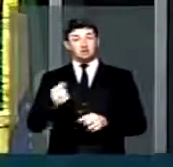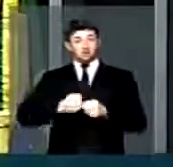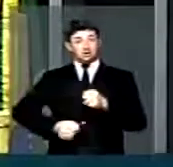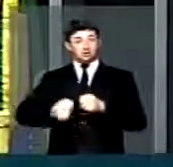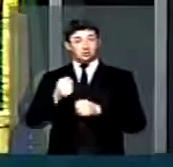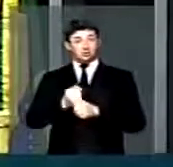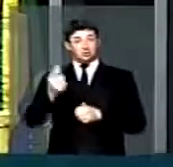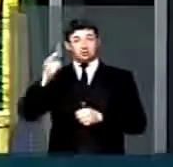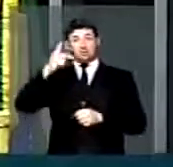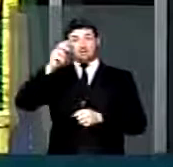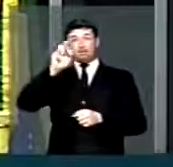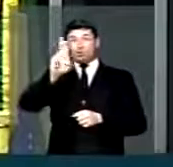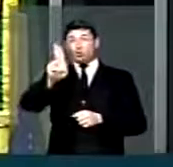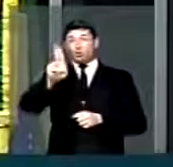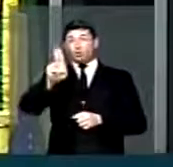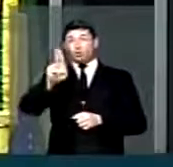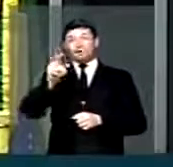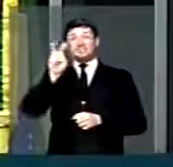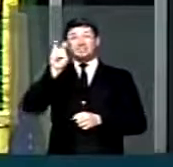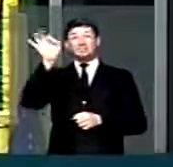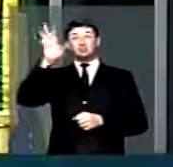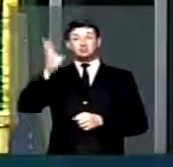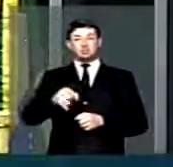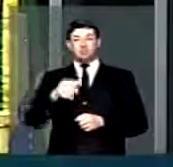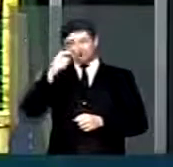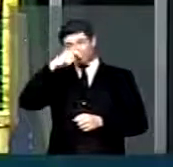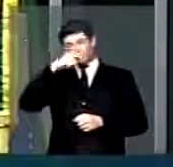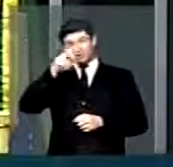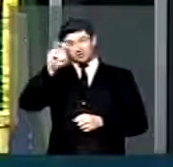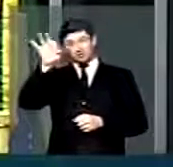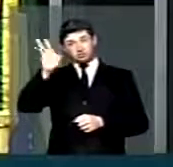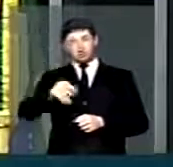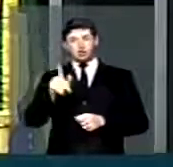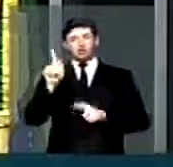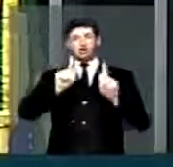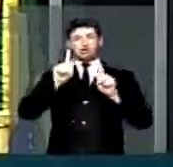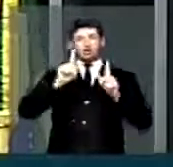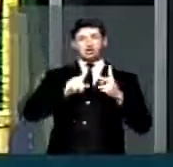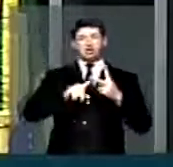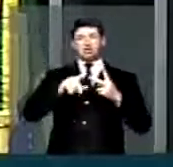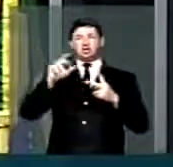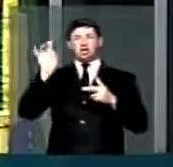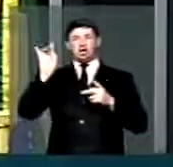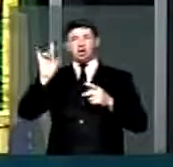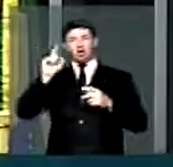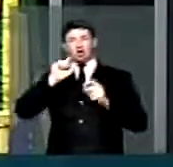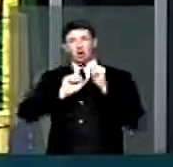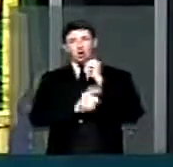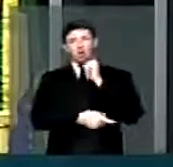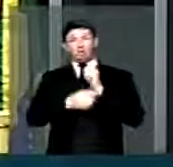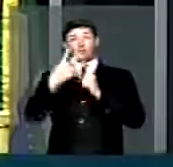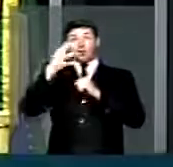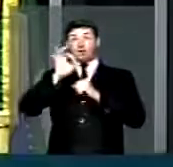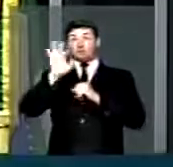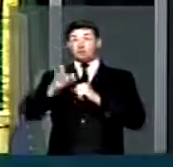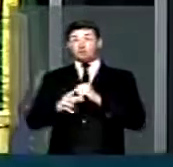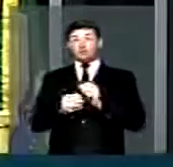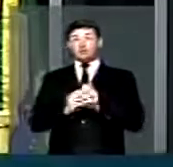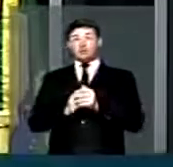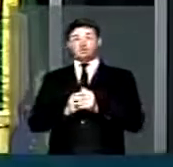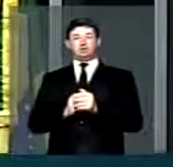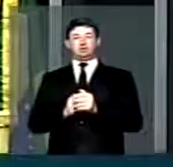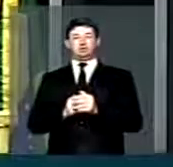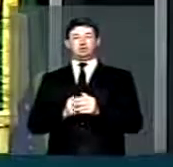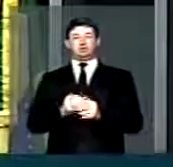passado, o Peru 5%. Não tem ainda dados do Chile e da Colômbia, mas é maior que 4%, com certeza.